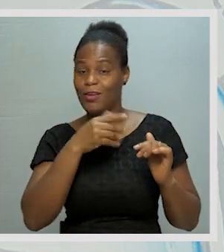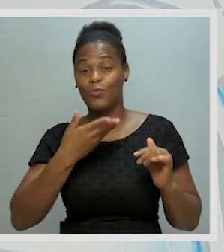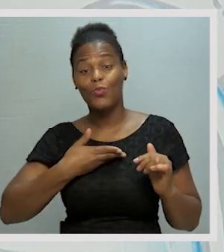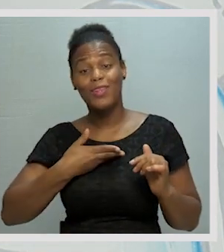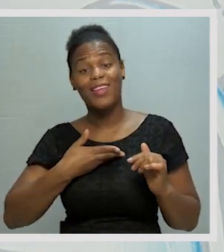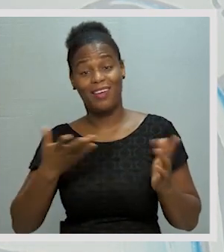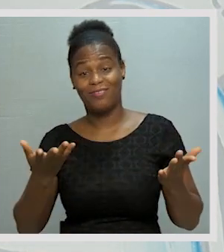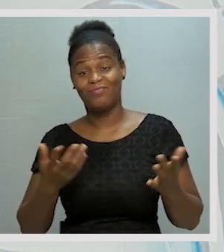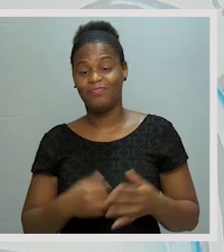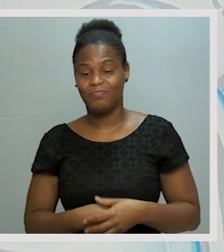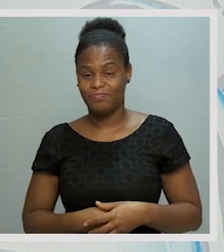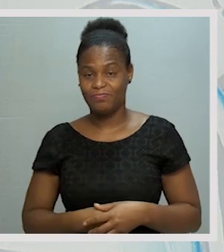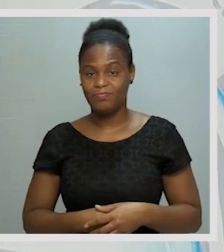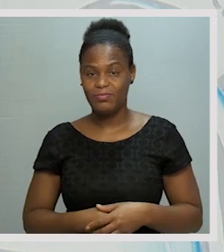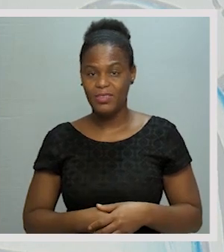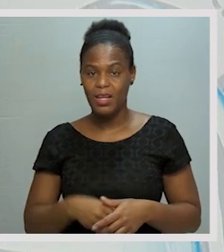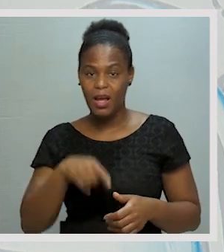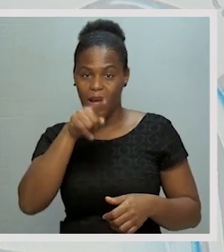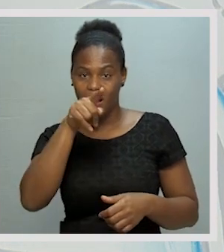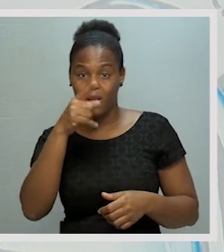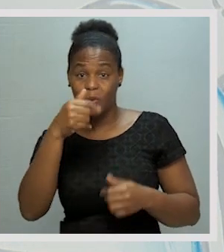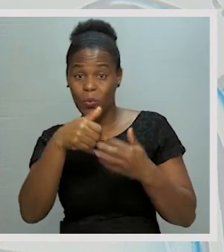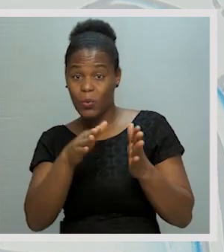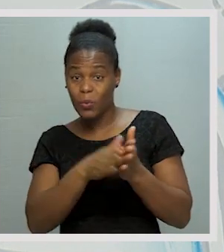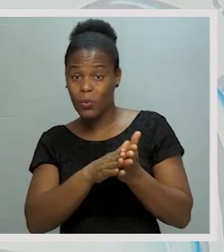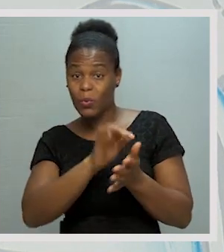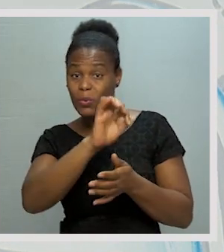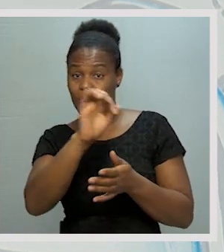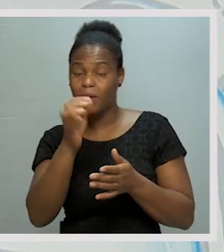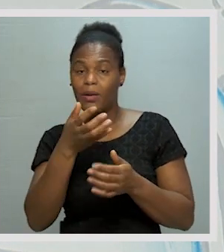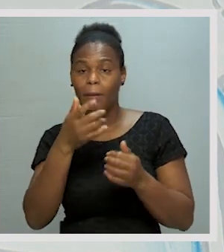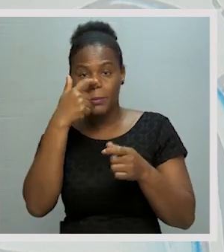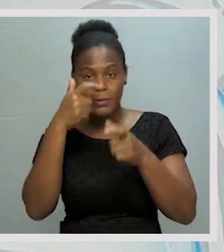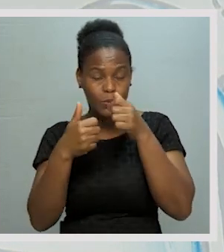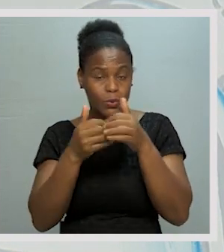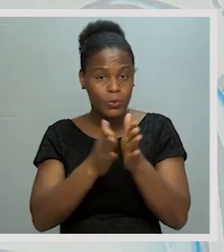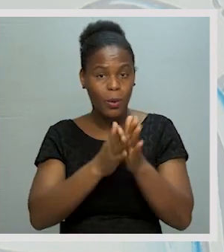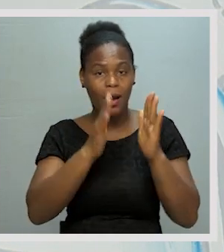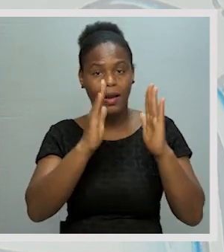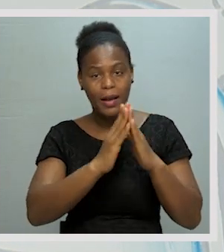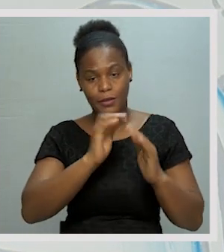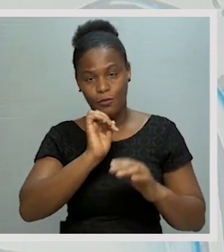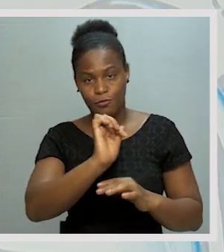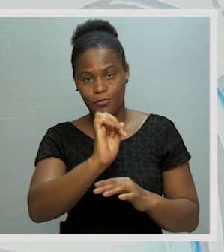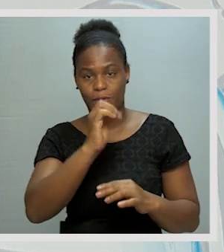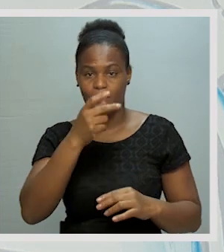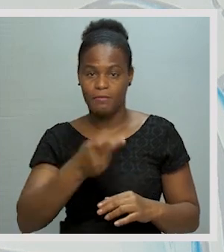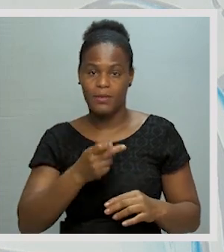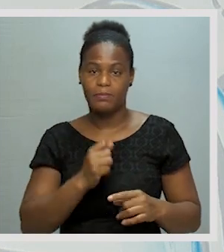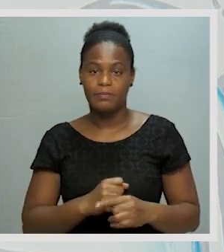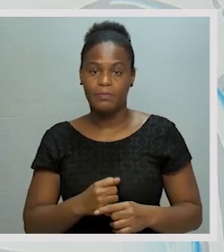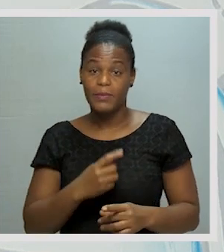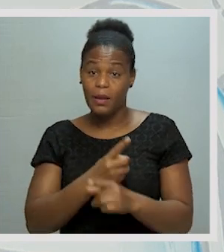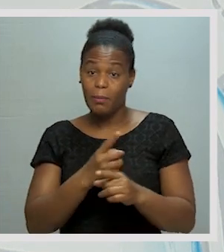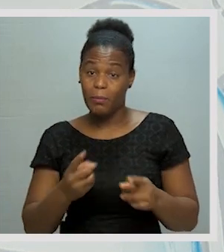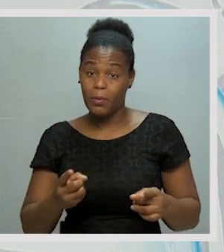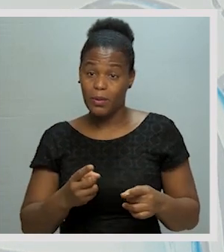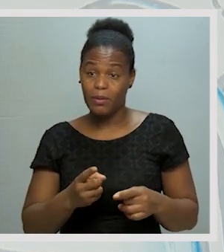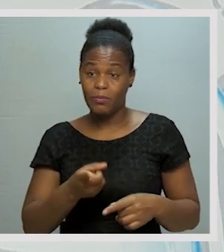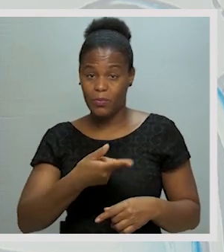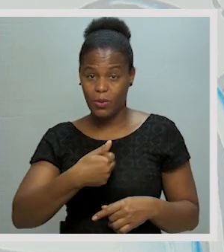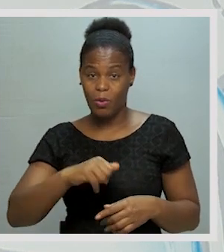1. Esse 1 vai ter que ser transportado para a ordem das dezenas, porque ele pertence à